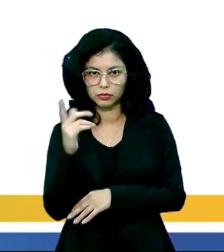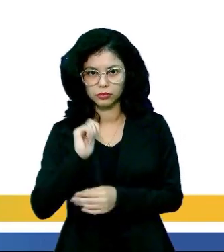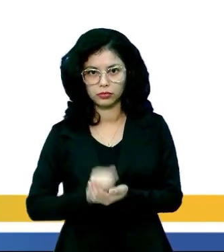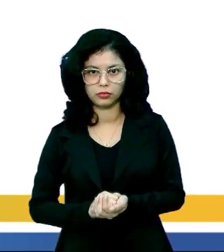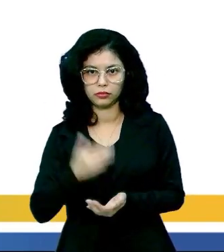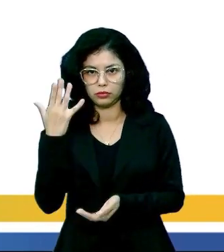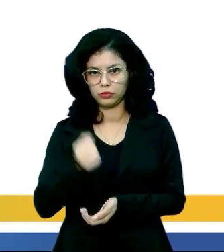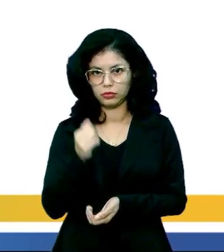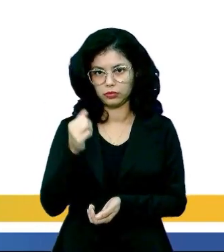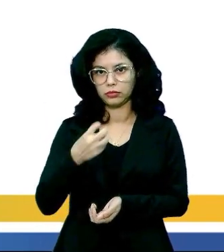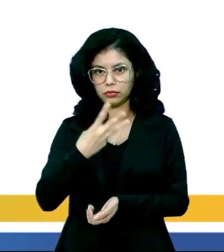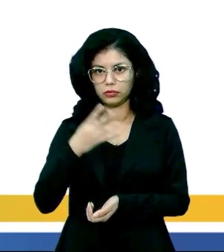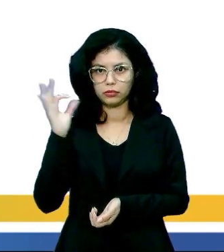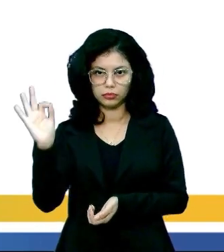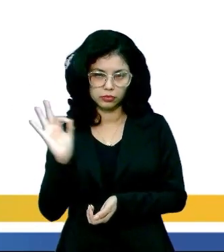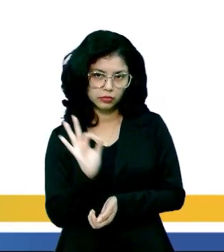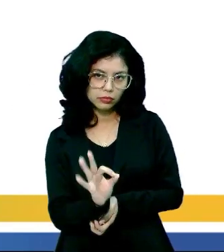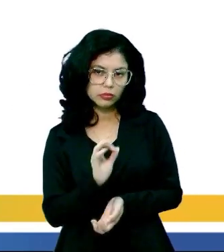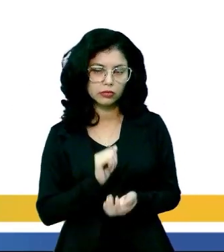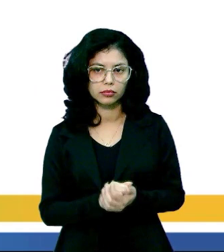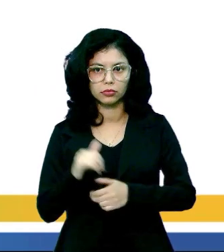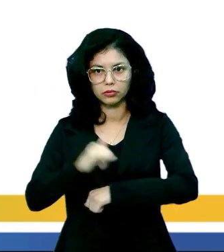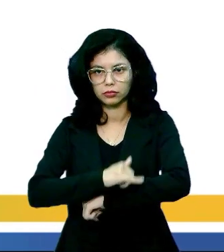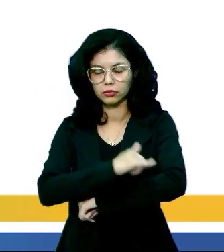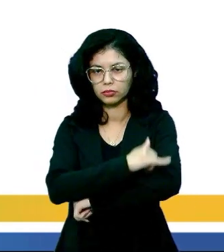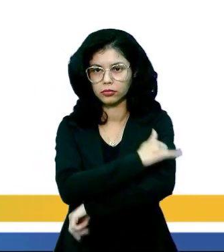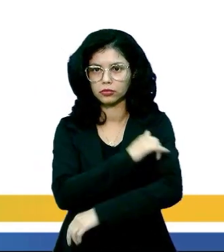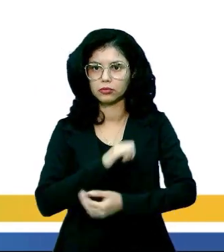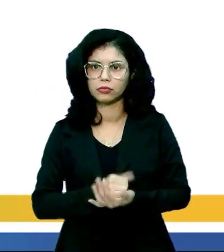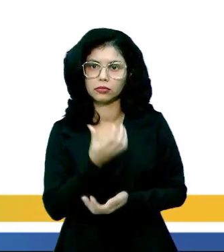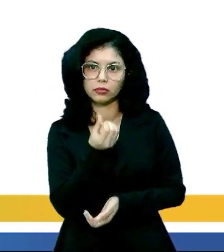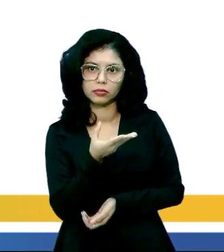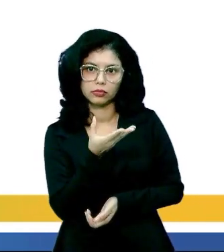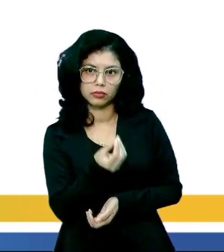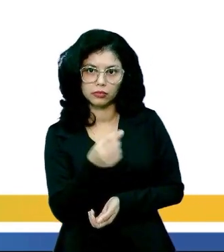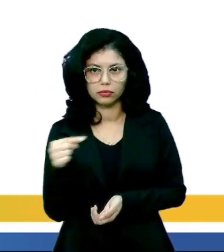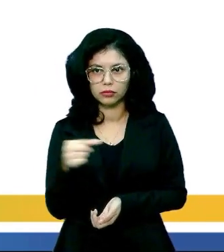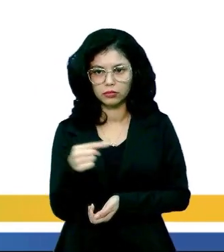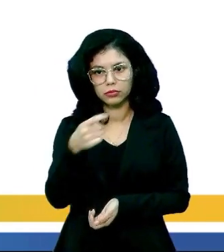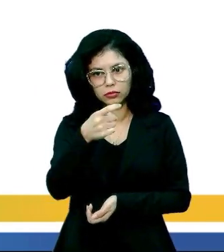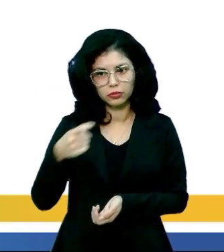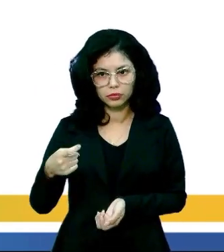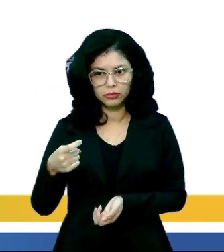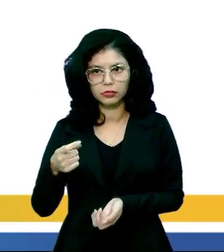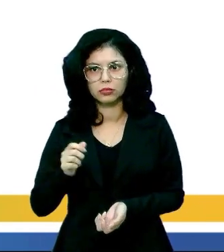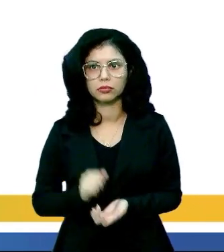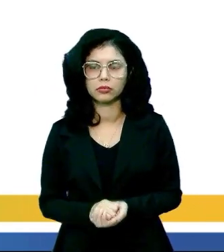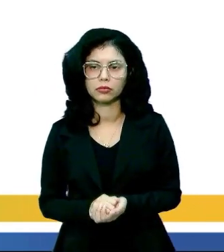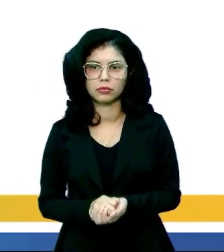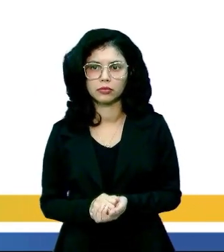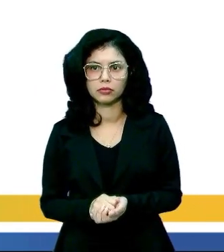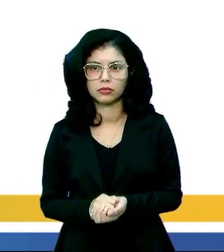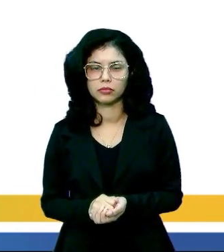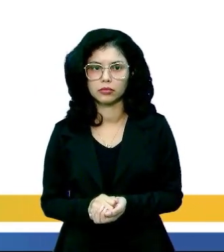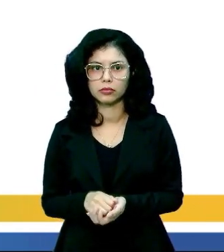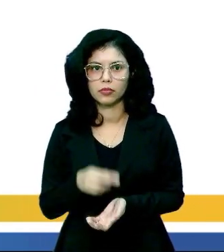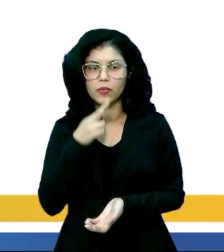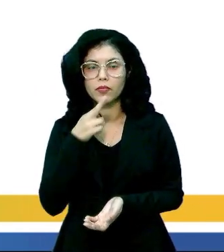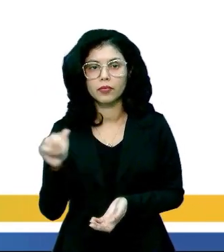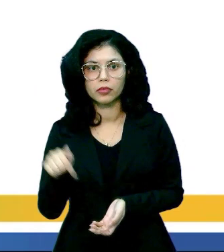de litros de leite com 3% de gordura, nós vamos ter aí, ó, 60 menos